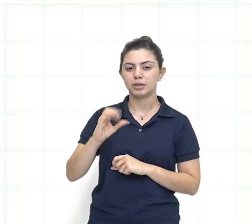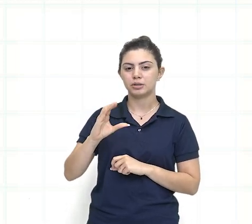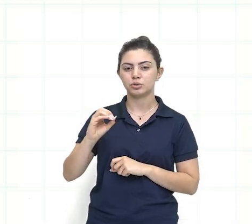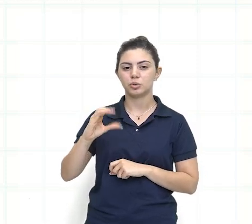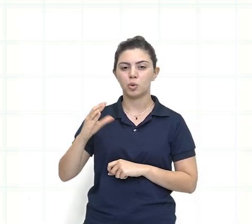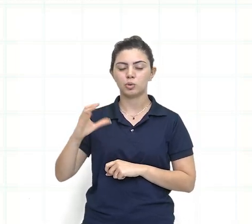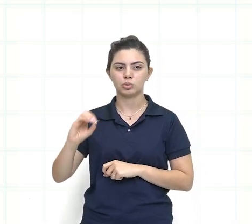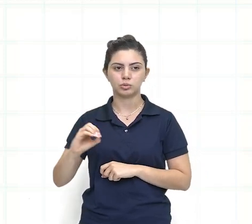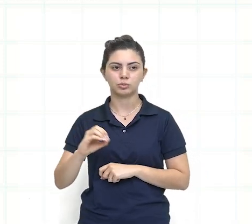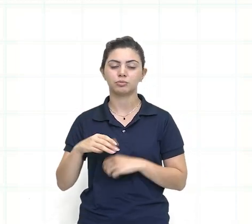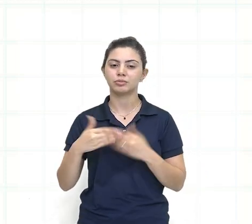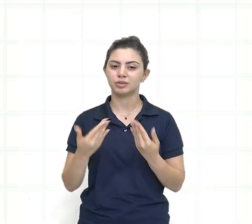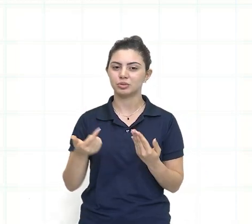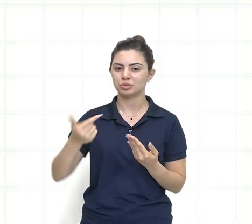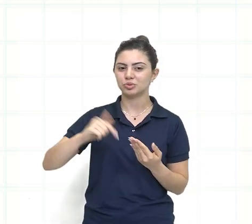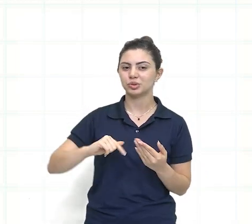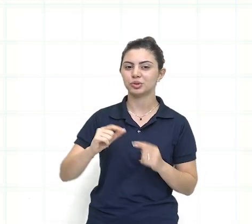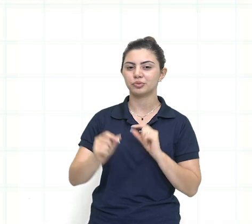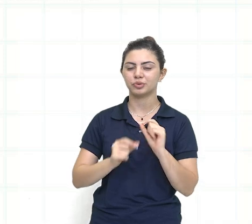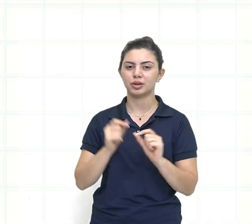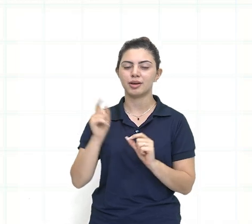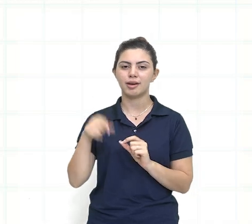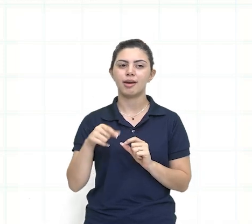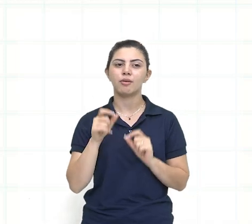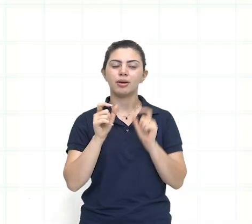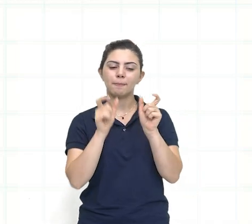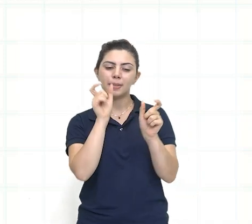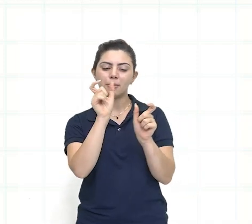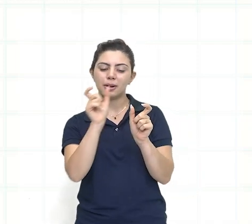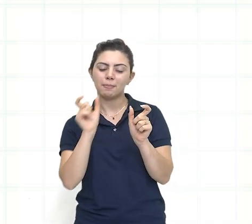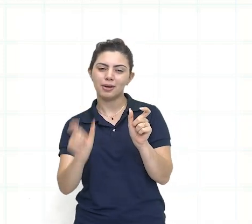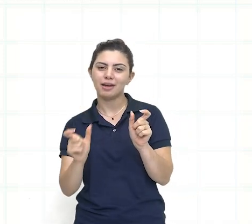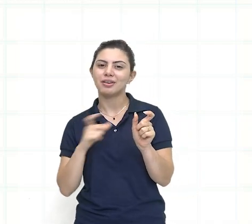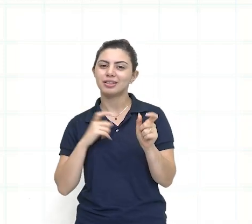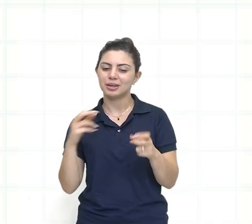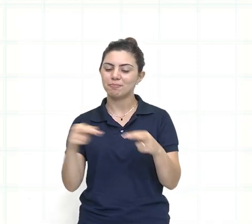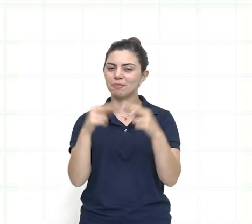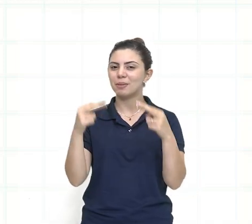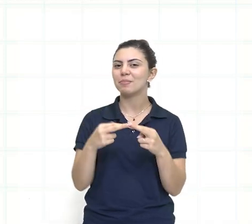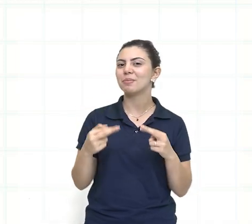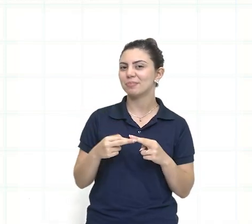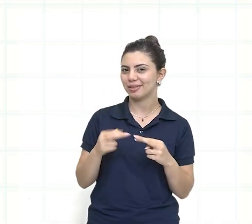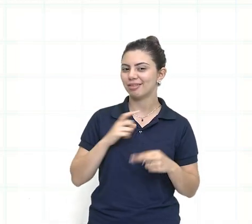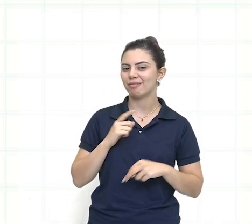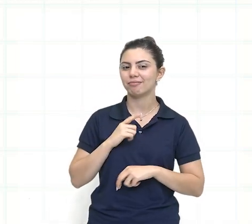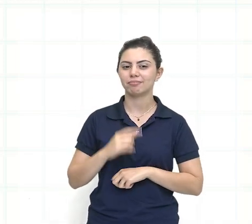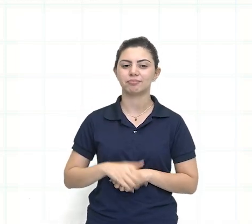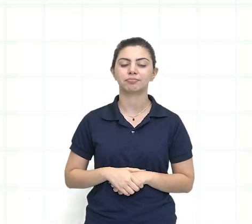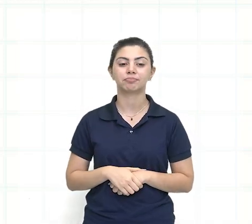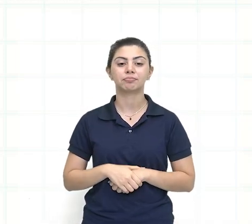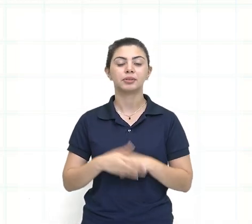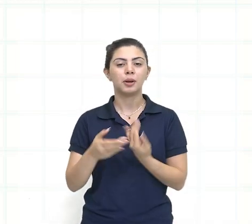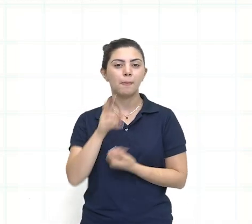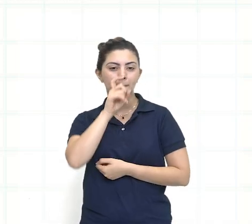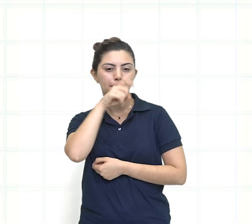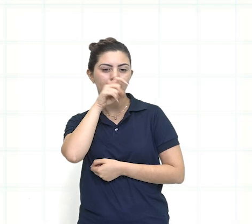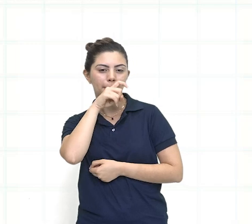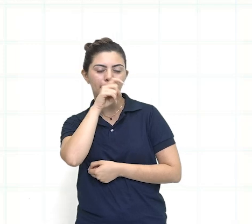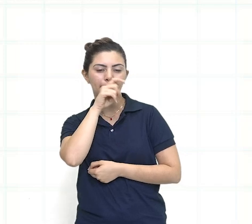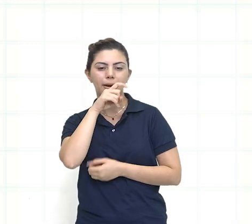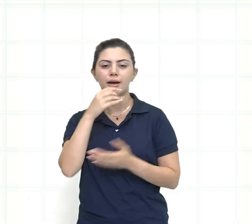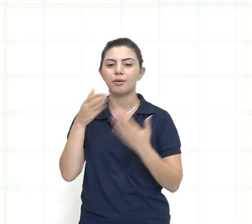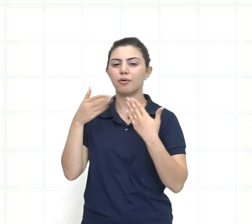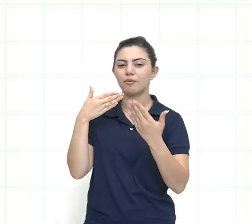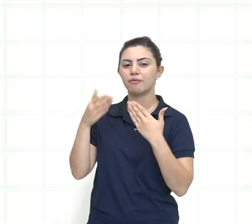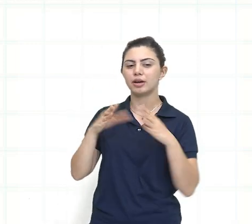Então, fizemos mais uma vez aí as rimas, combinando entre essas 3 palavras. Papagaio que conversa, pisar em